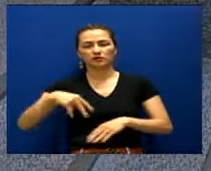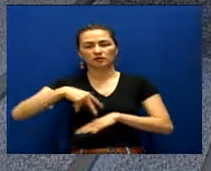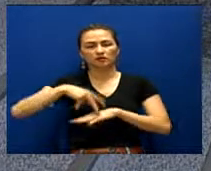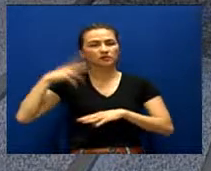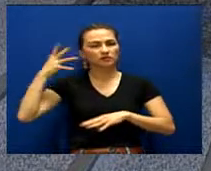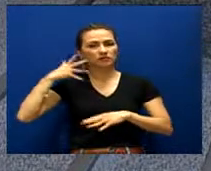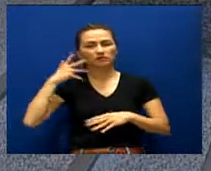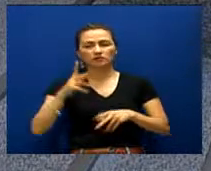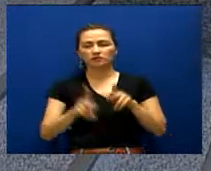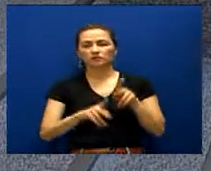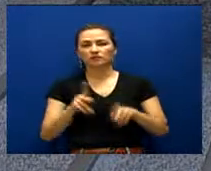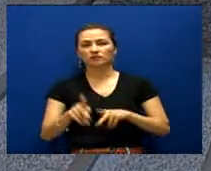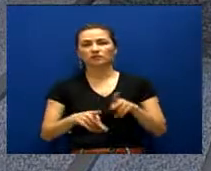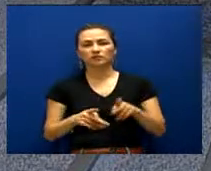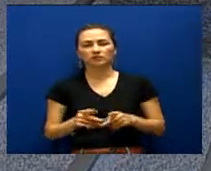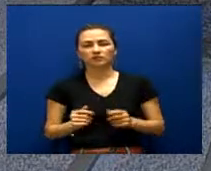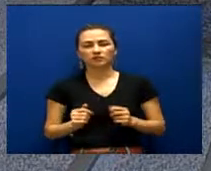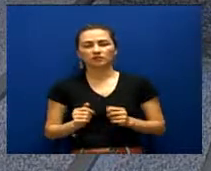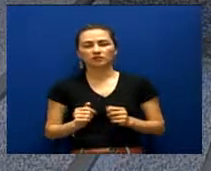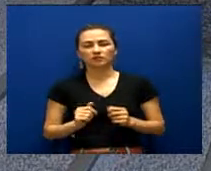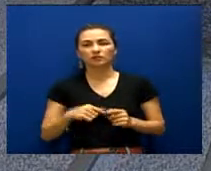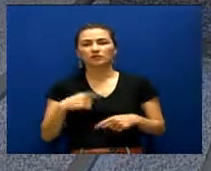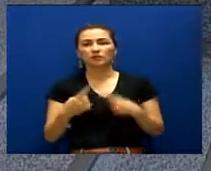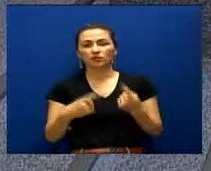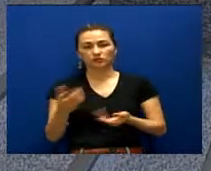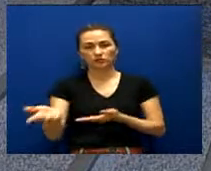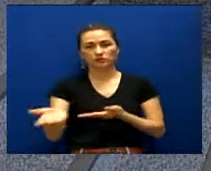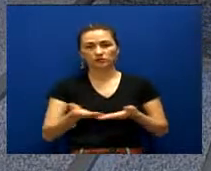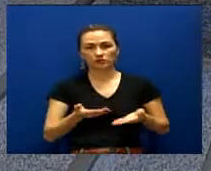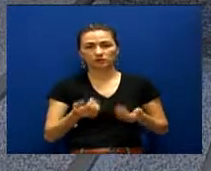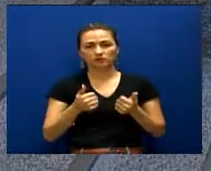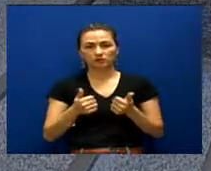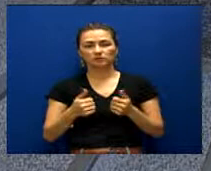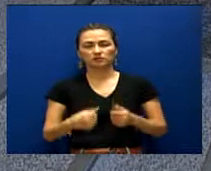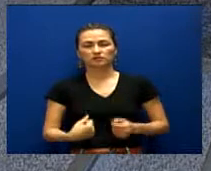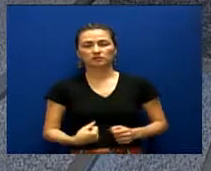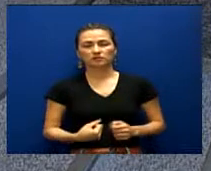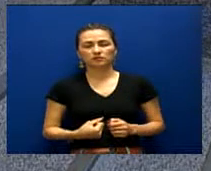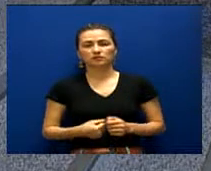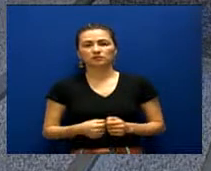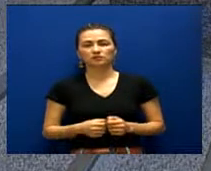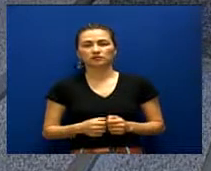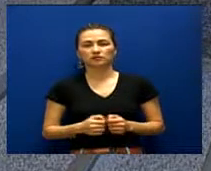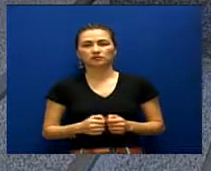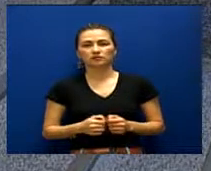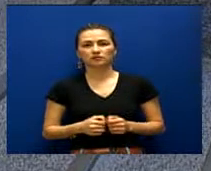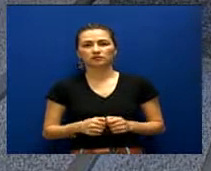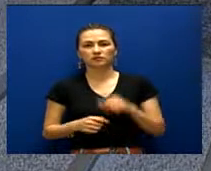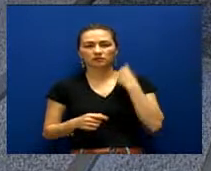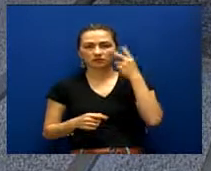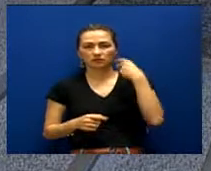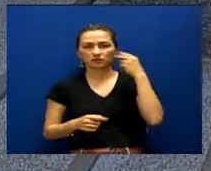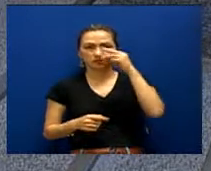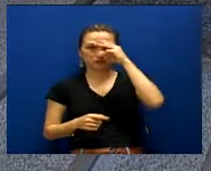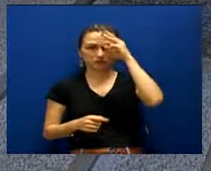após as manifestações aqui, o senhor vai ser chamado para usar a tribuna livre, tá bom? Vereador Vanderlei Diogo.